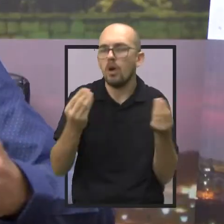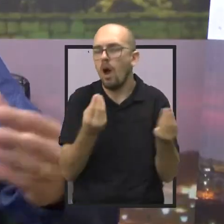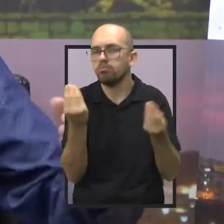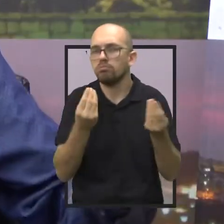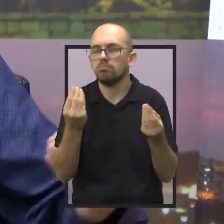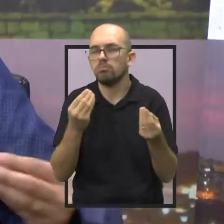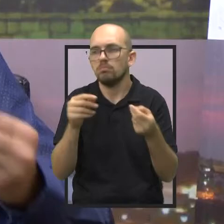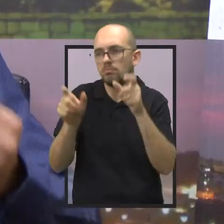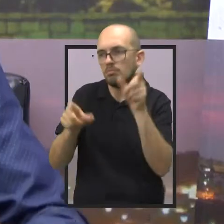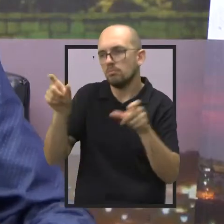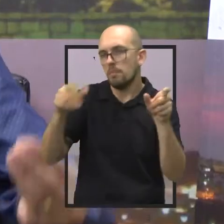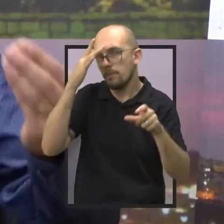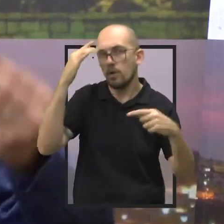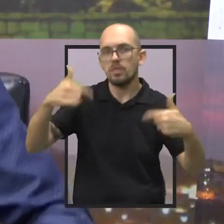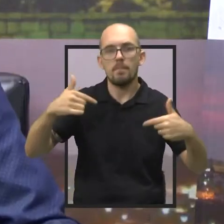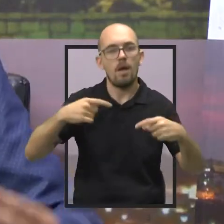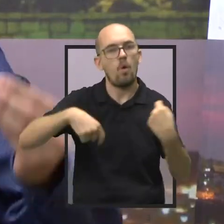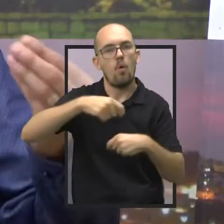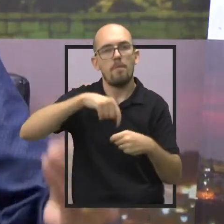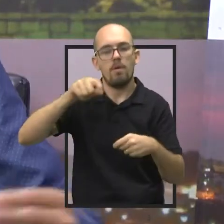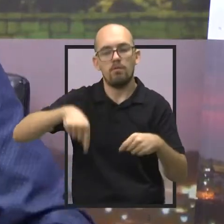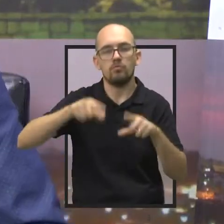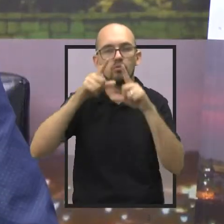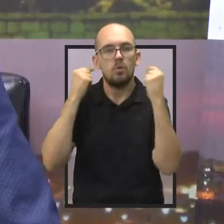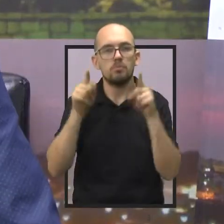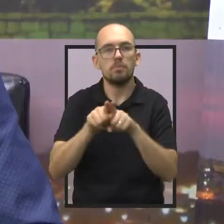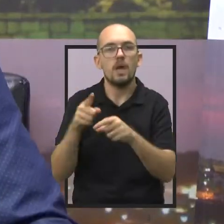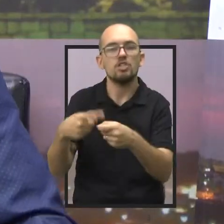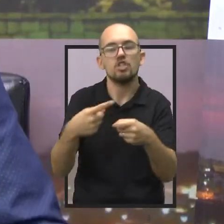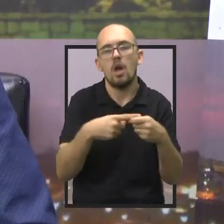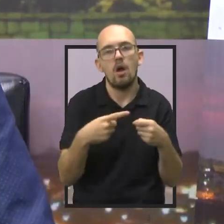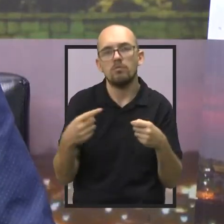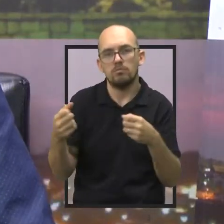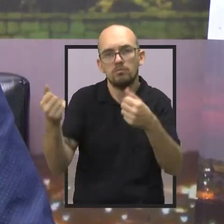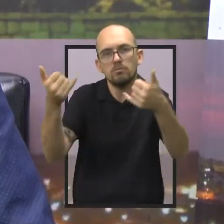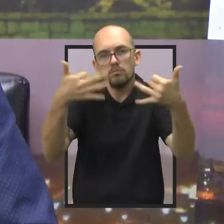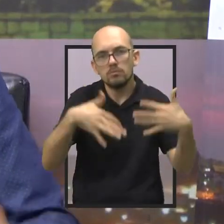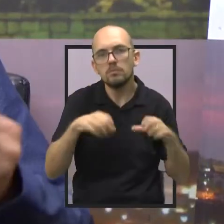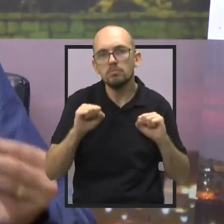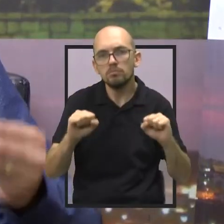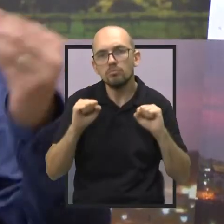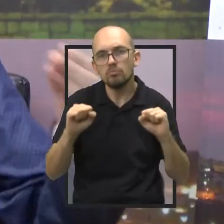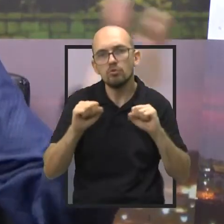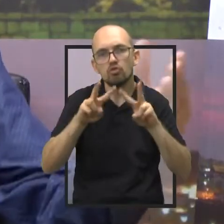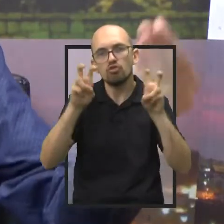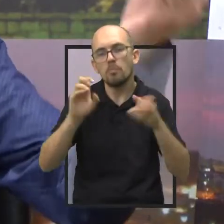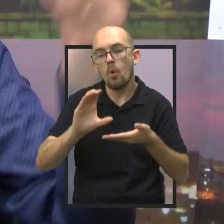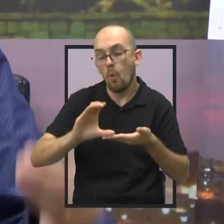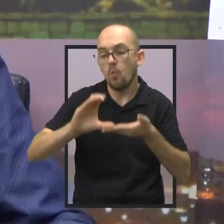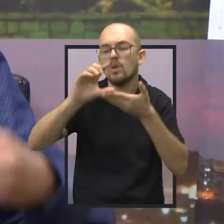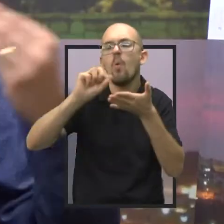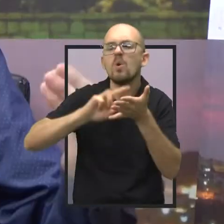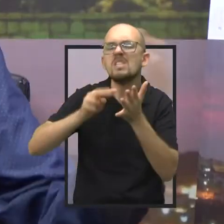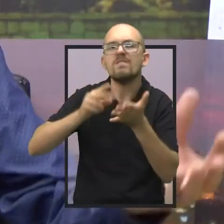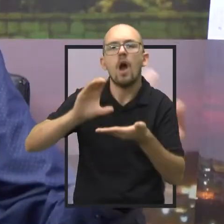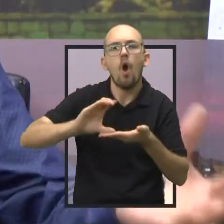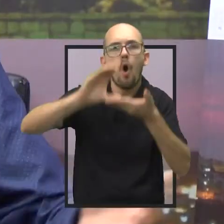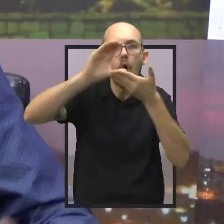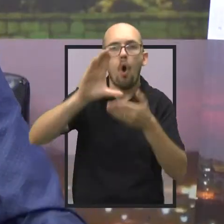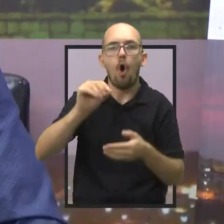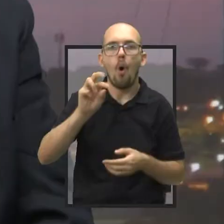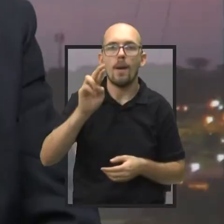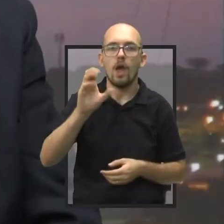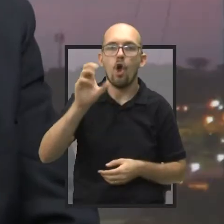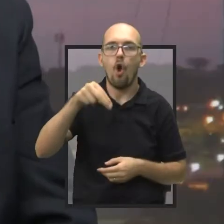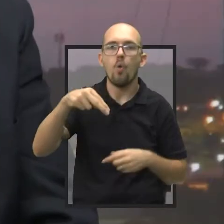os economistas que atuam aqui na nossa cidade e na nossa região. Então, o que é o Corecon e como ele